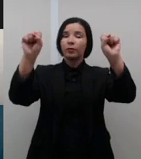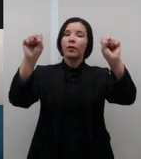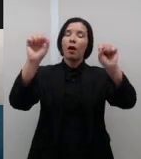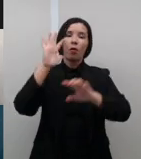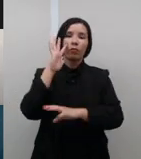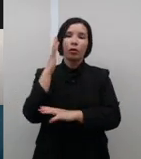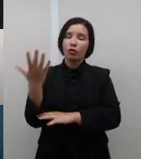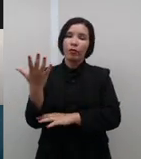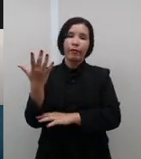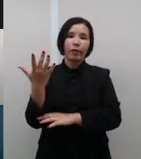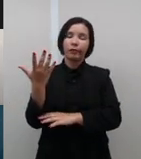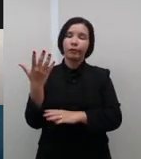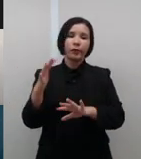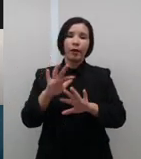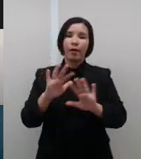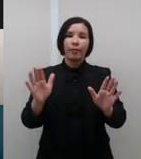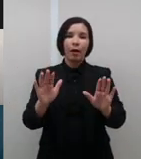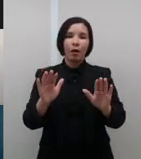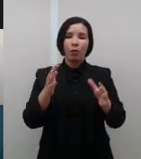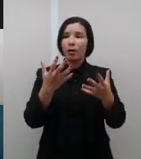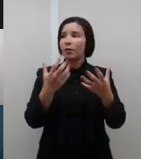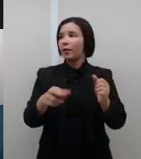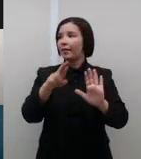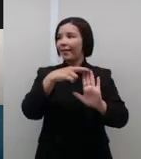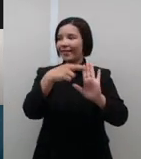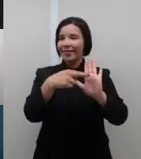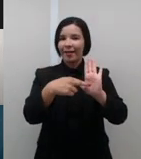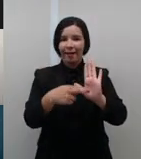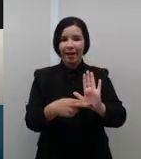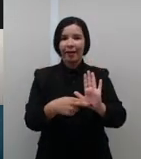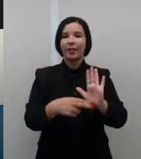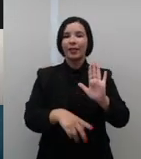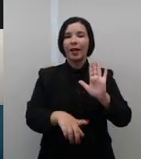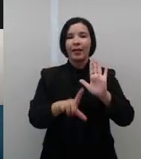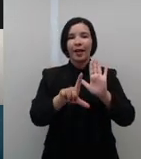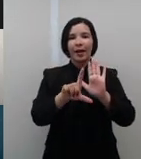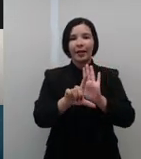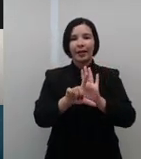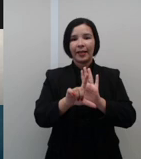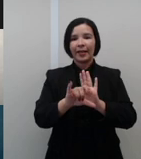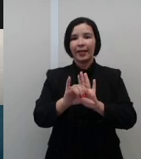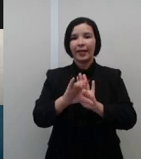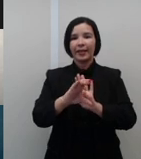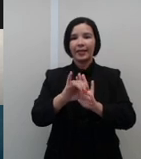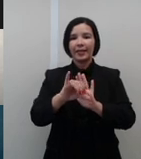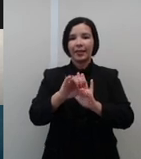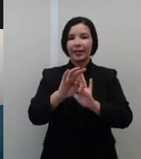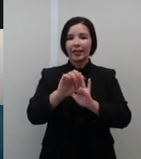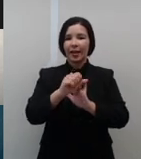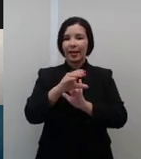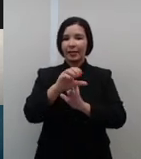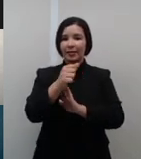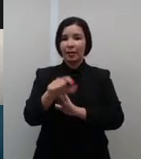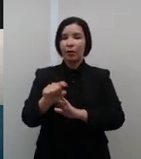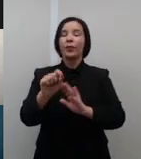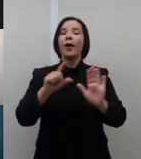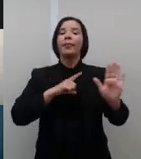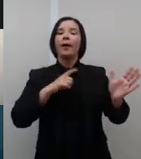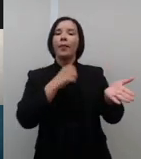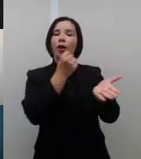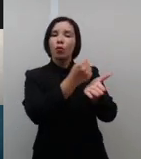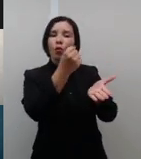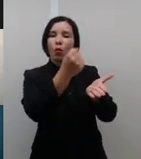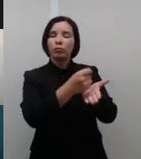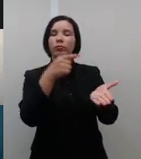as regras estipuladas lá no procedimento licitatório, ora em apreço e também no contrato administrativo, sob o fundamento de que essas regras